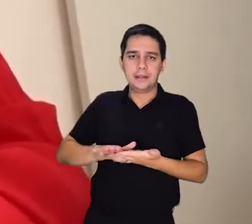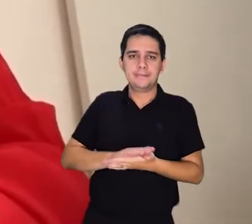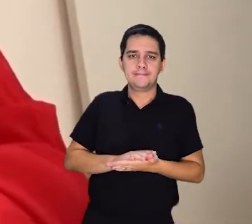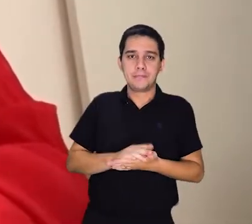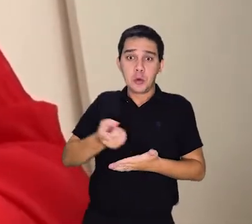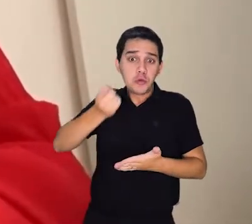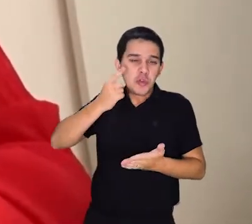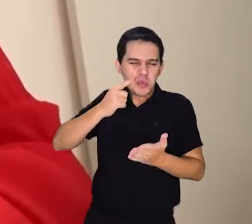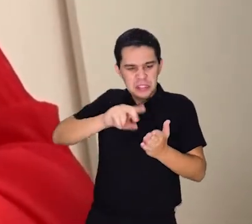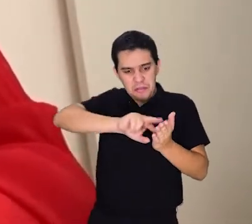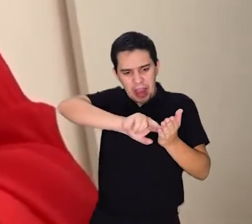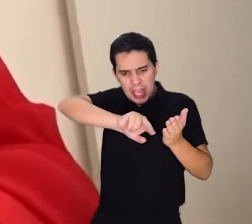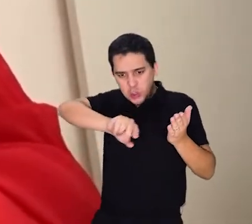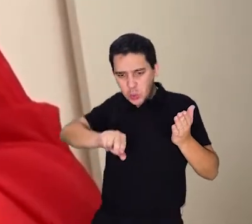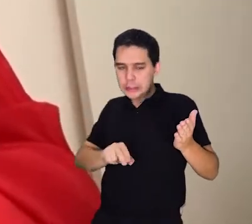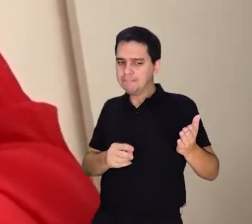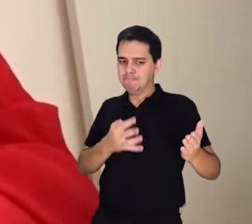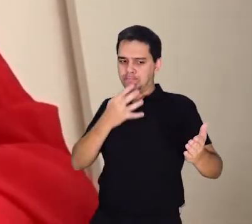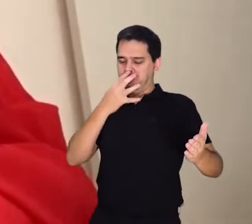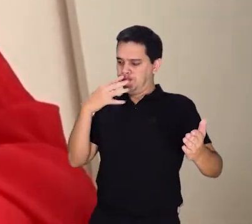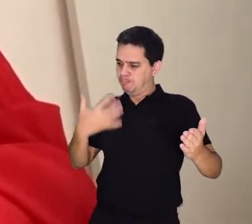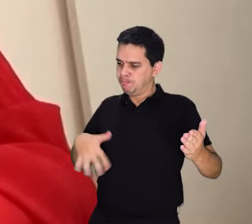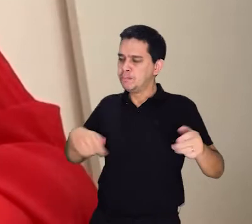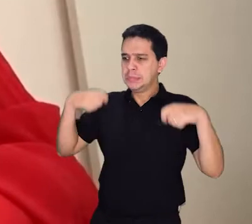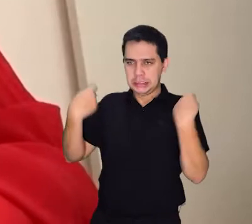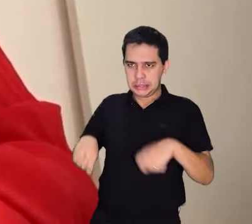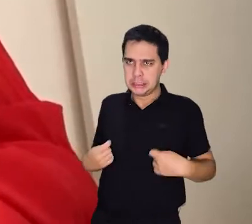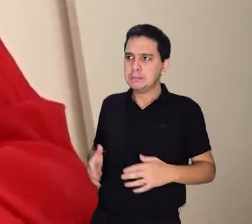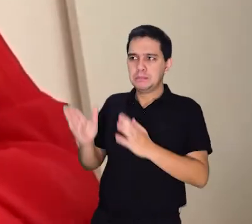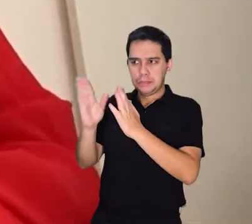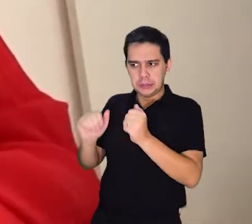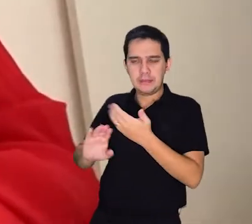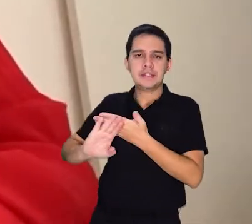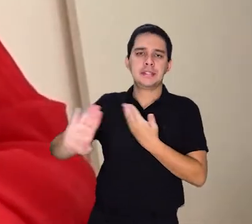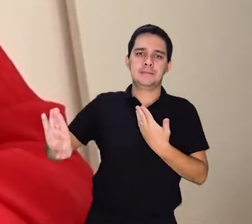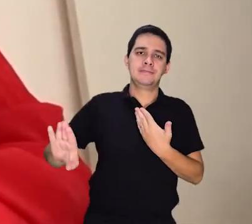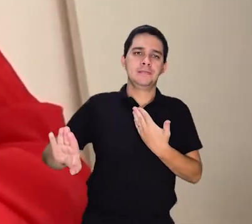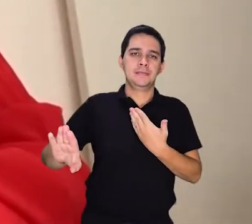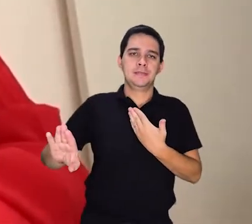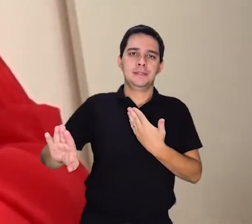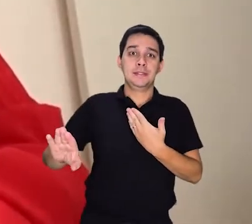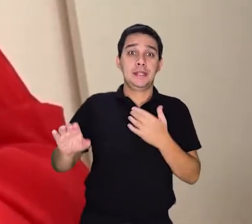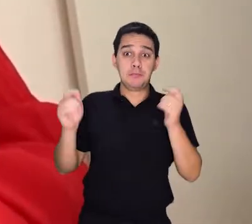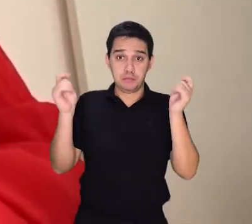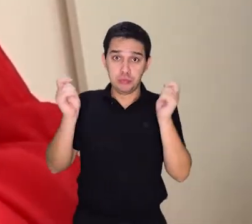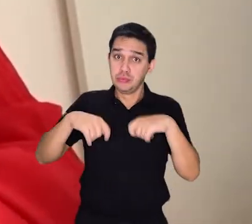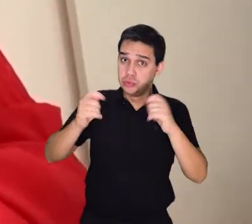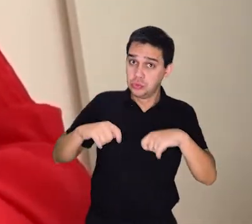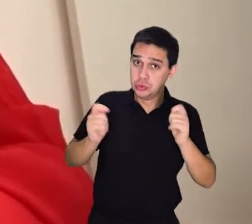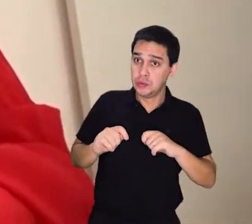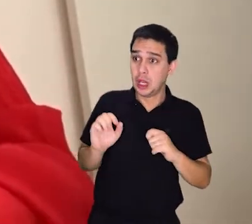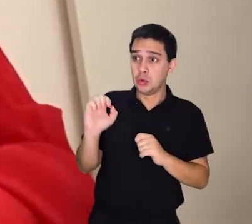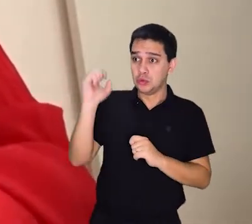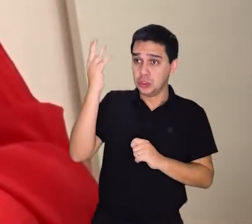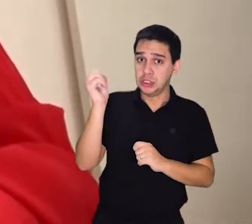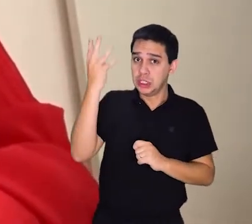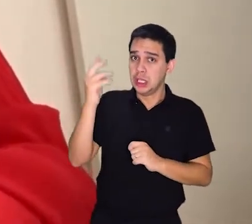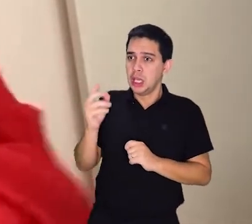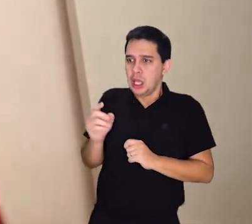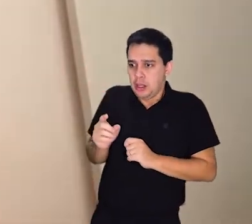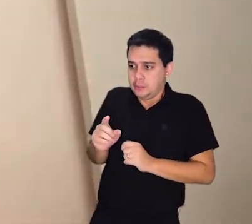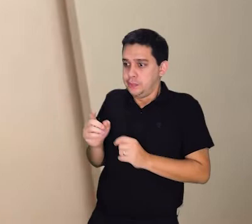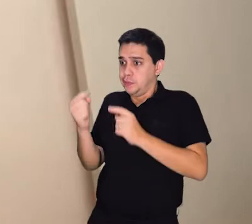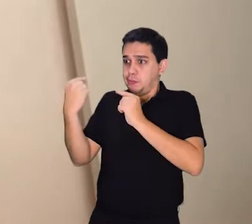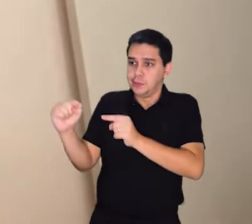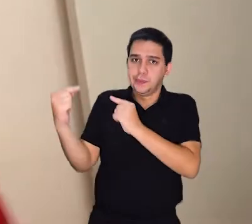suficientes para indicar um proceder, né, um proceder equivocado por esse plantão que atuava no CAI Baixada.